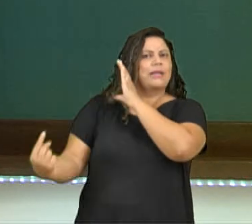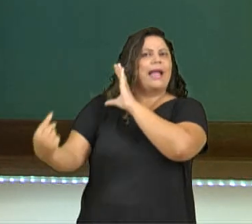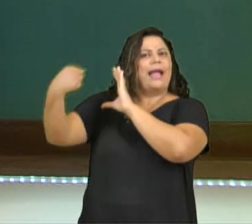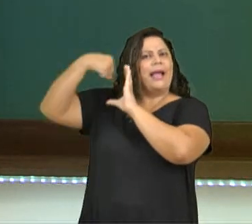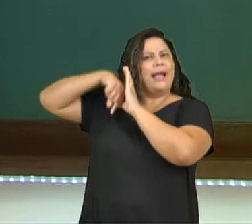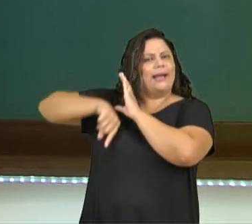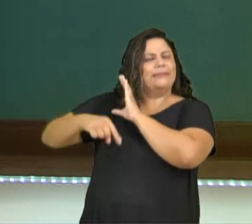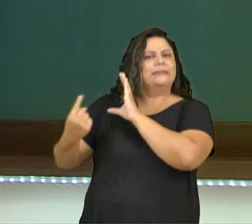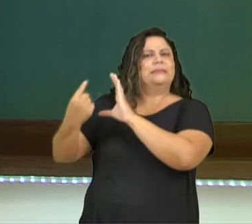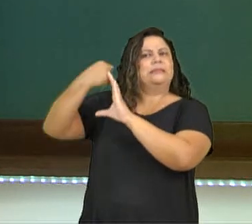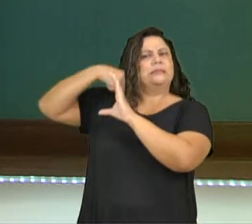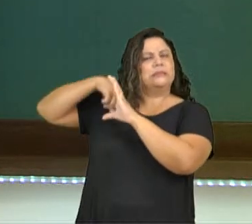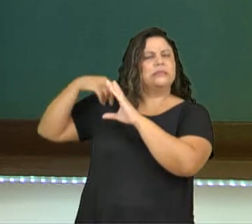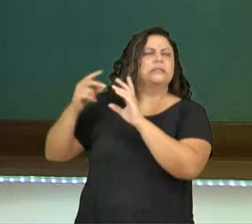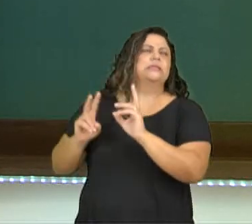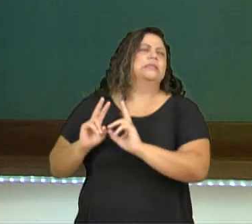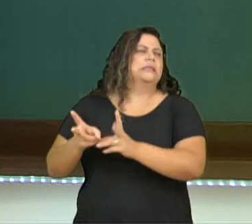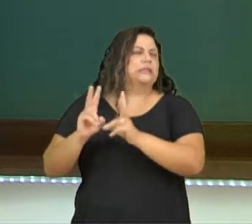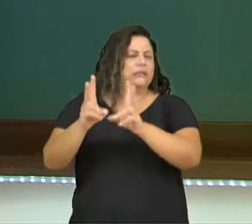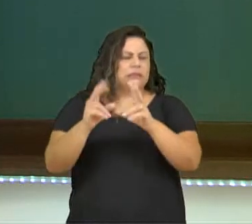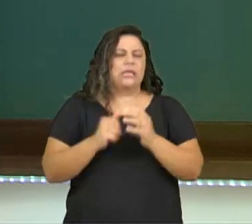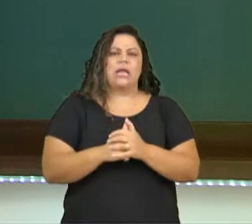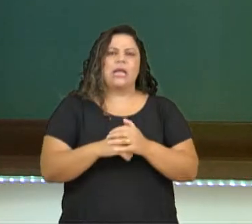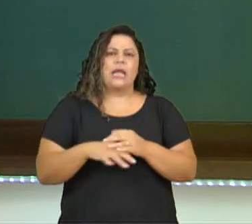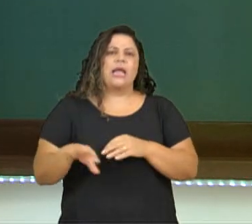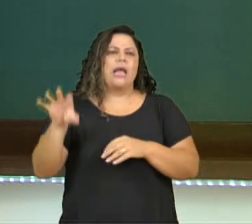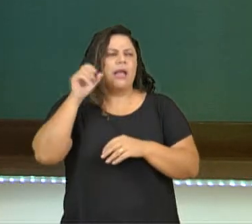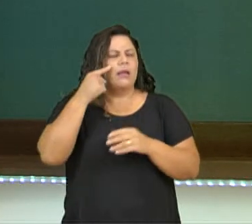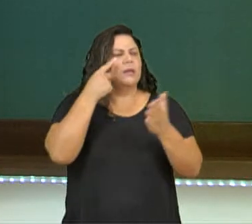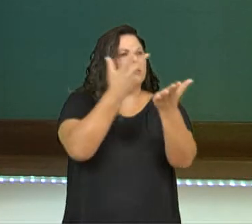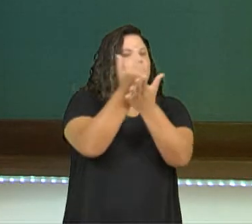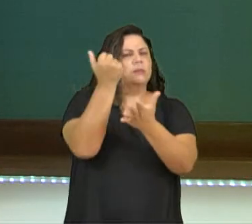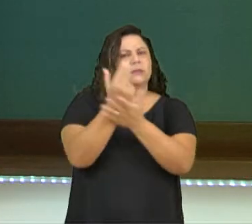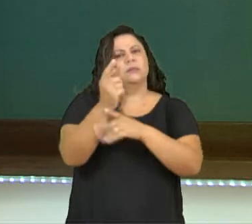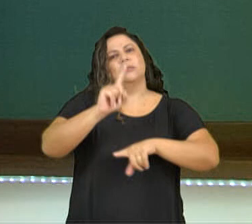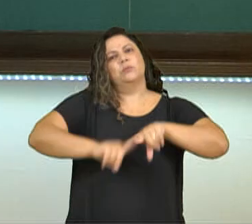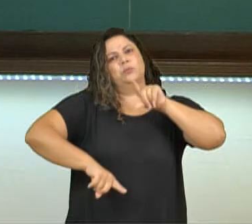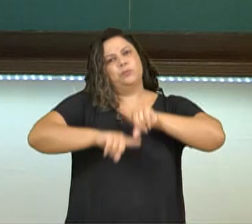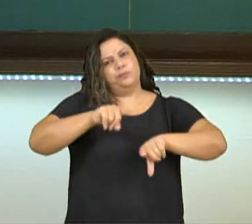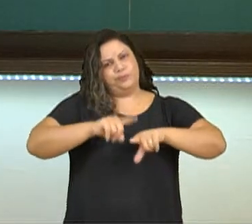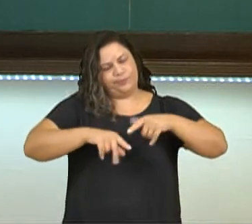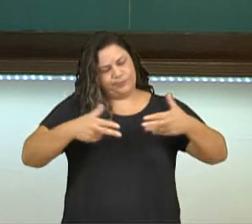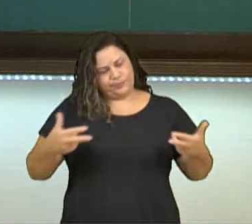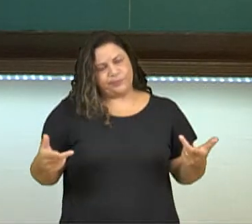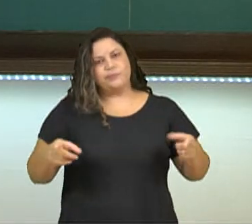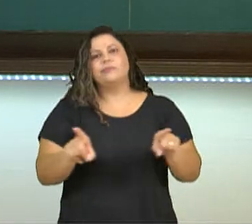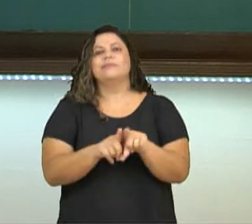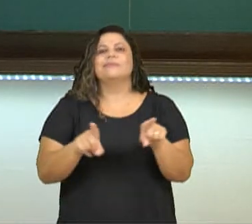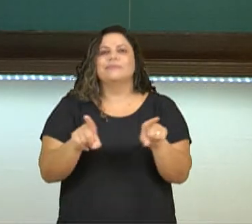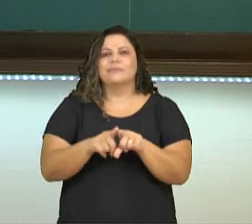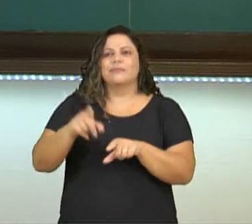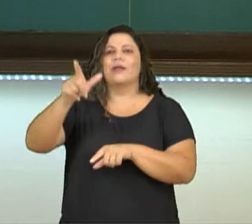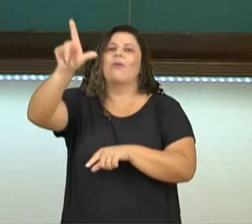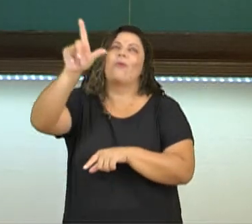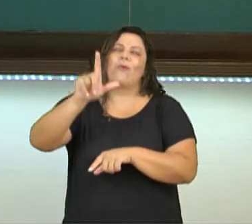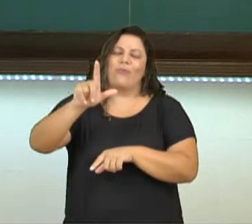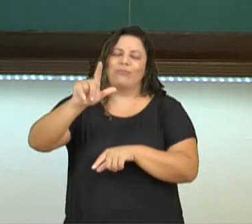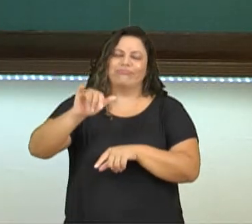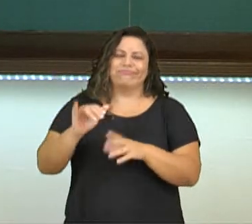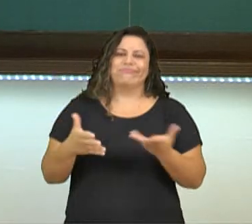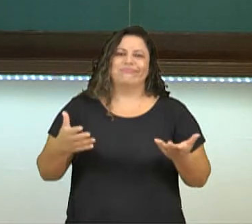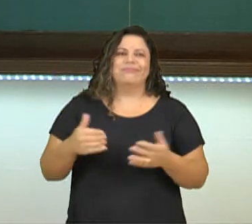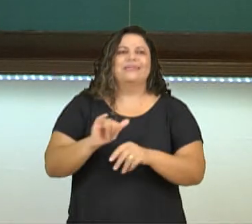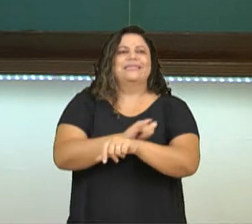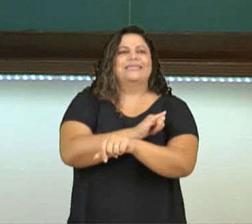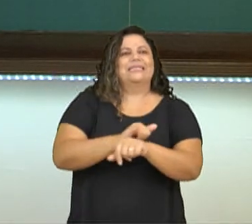propaganda, assim sendo você levado a consumir determinado produto. Mas além do rádio, existem outras ferramentas também,